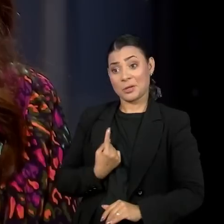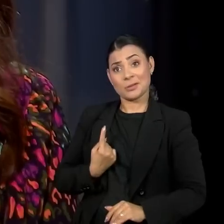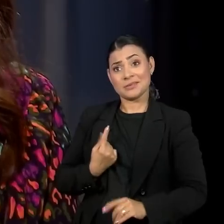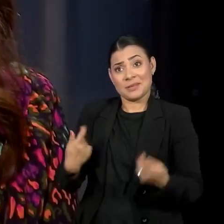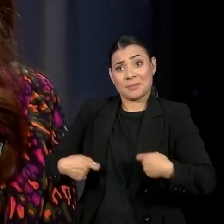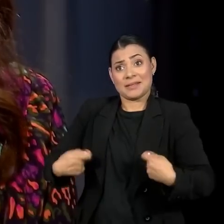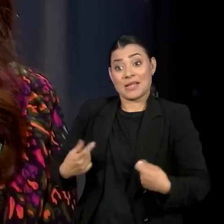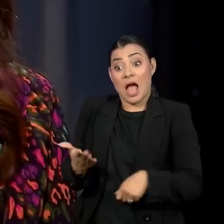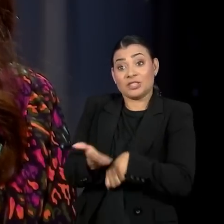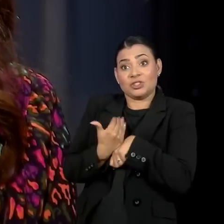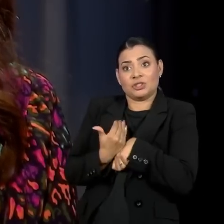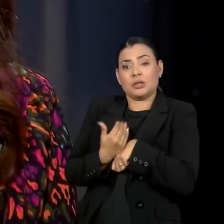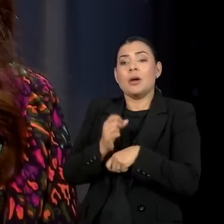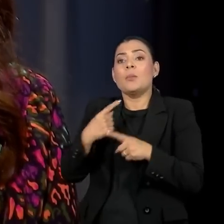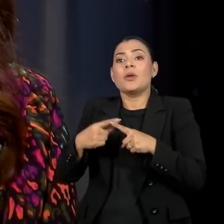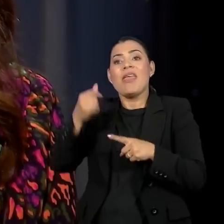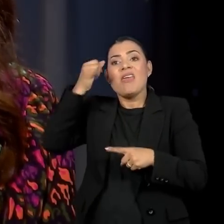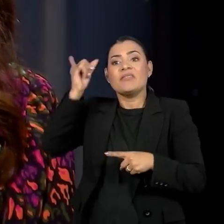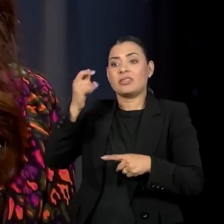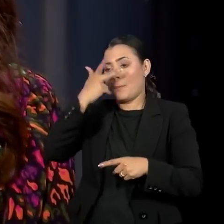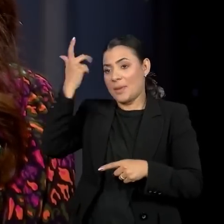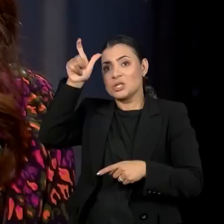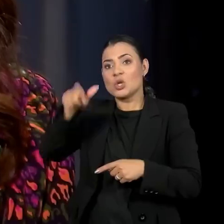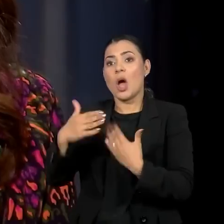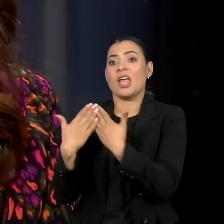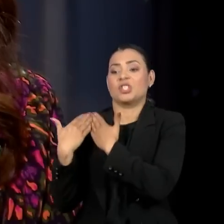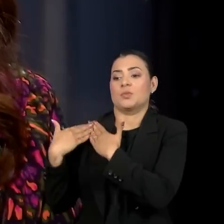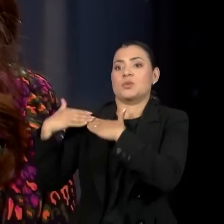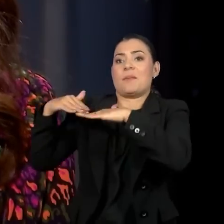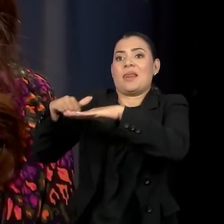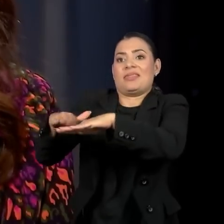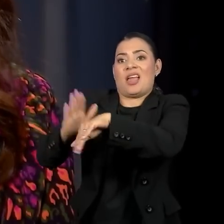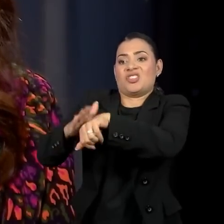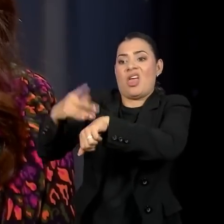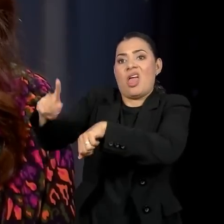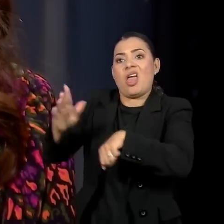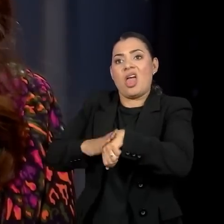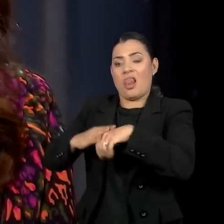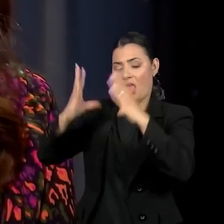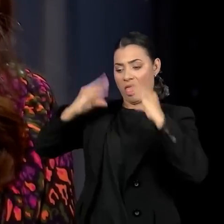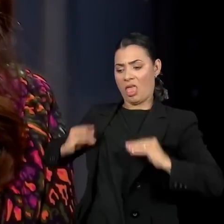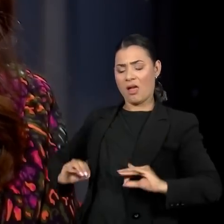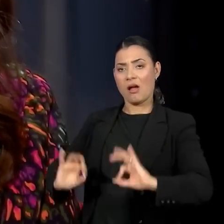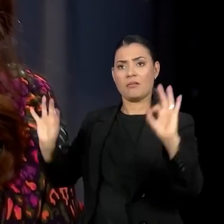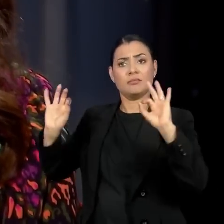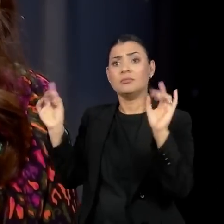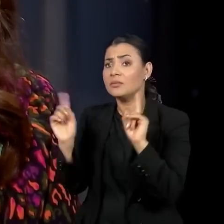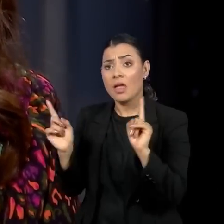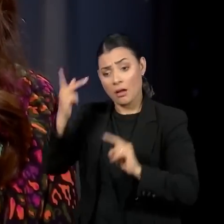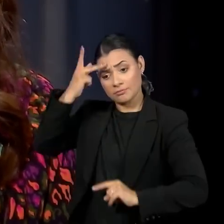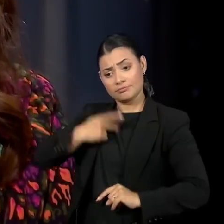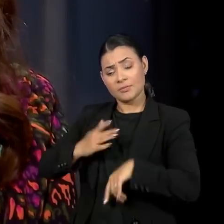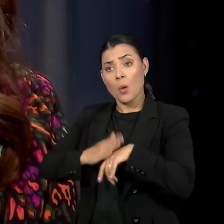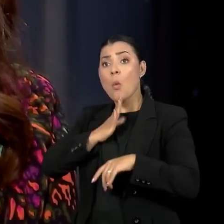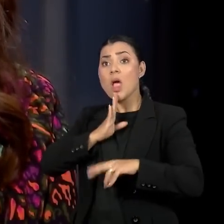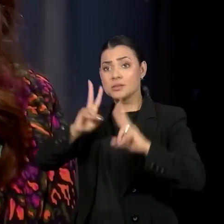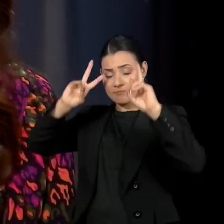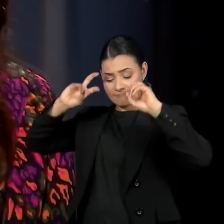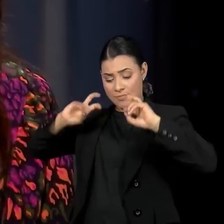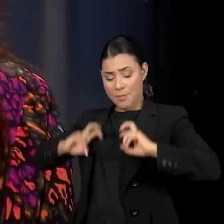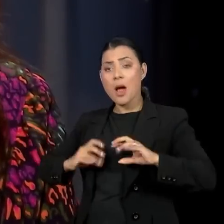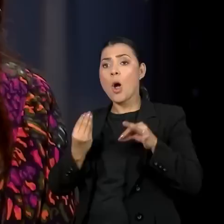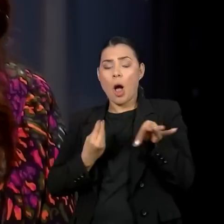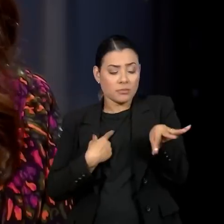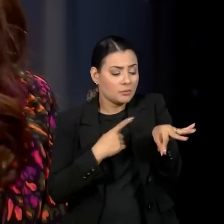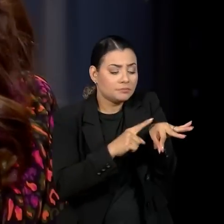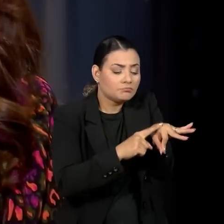Para que você não coloque nas mãos de outra pessoa os atalhos do seu próprio corpo. Então, como é a sua vulva, como